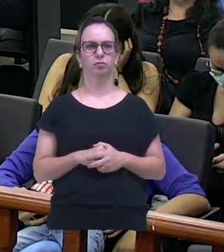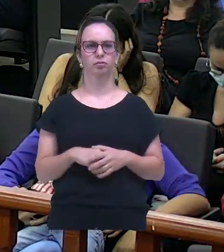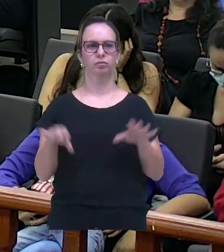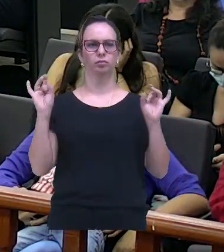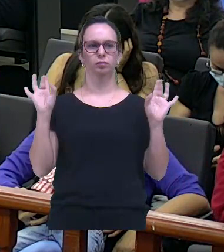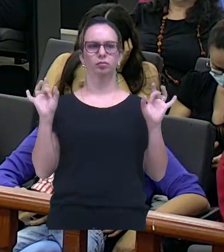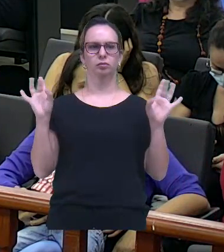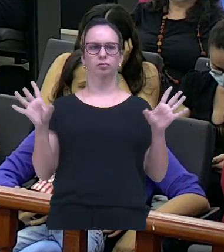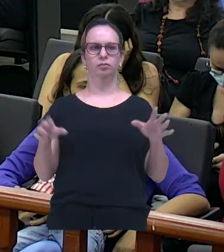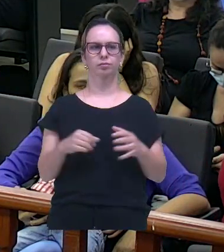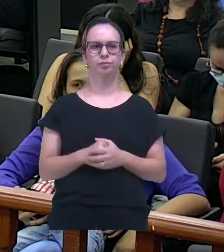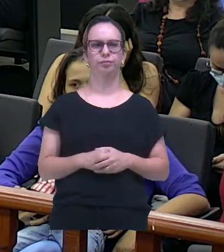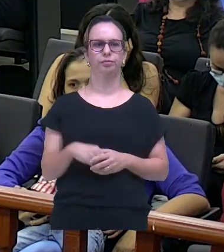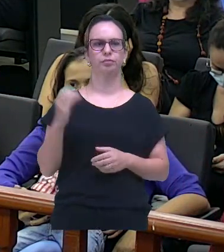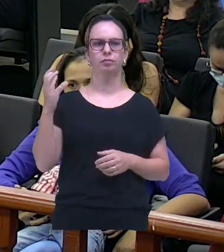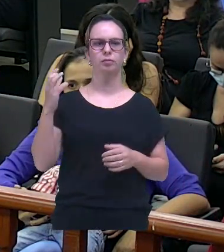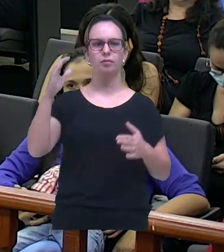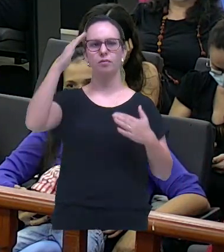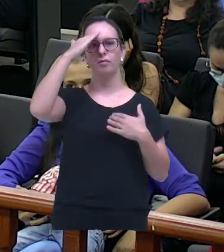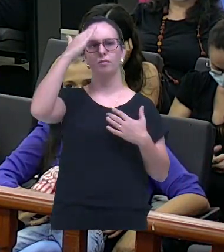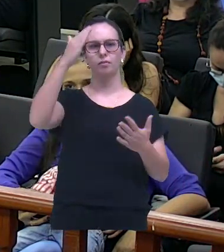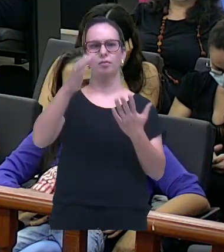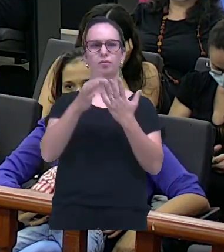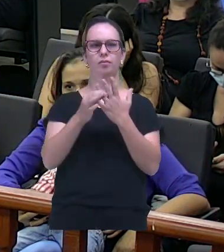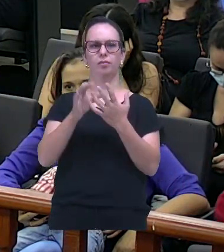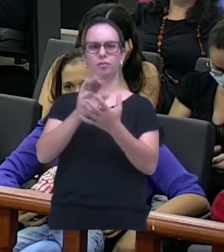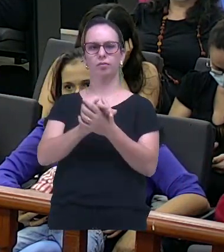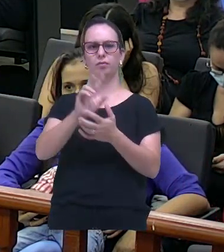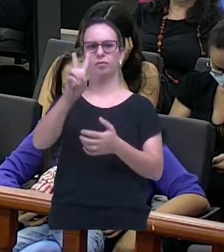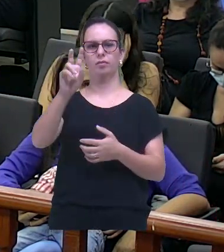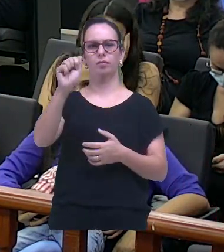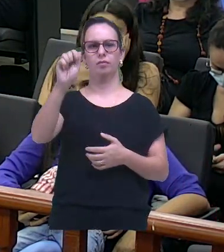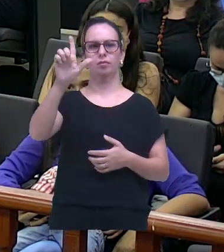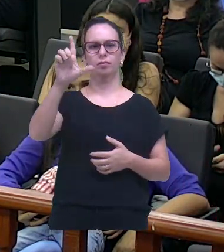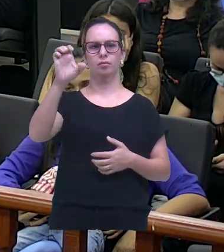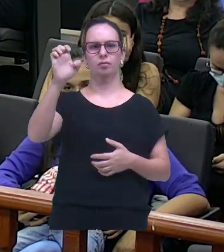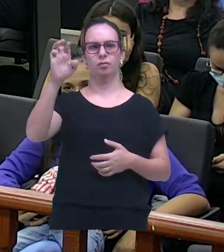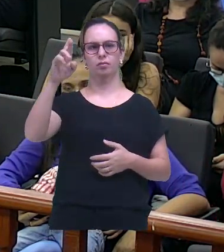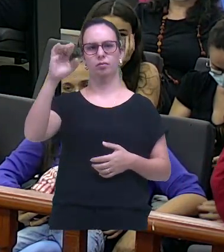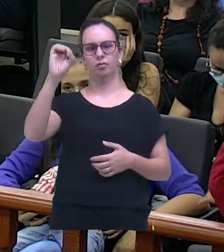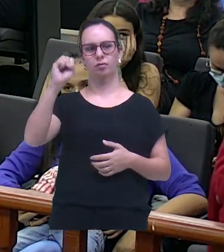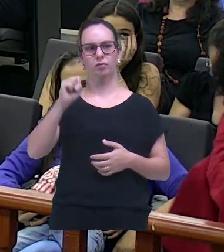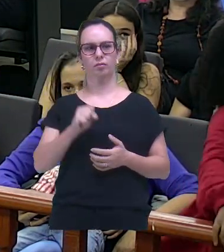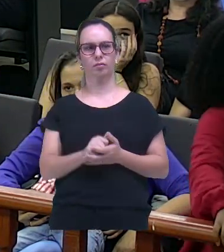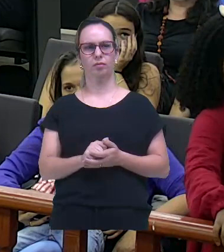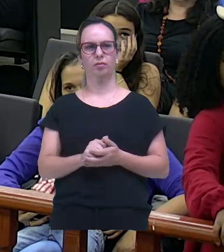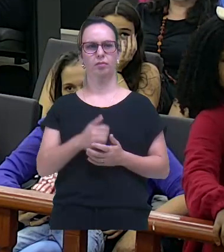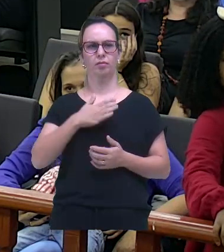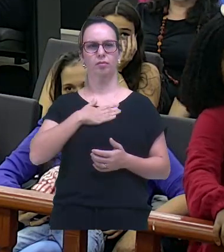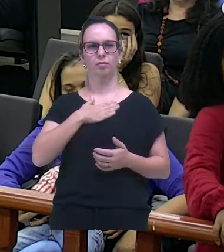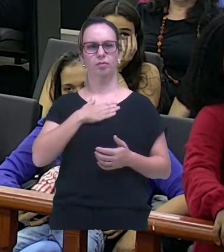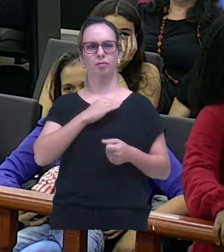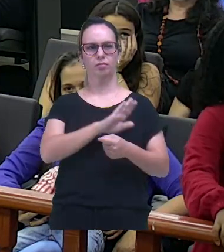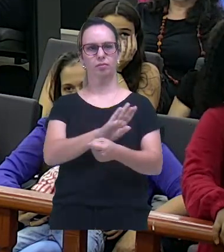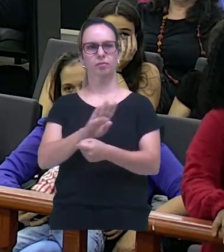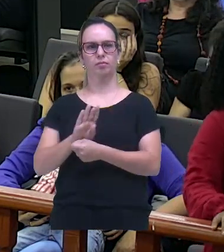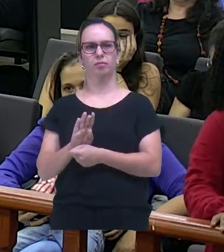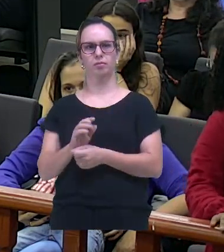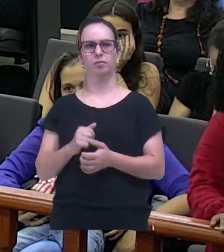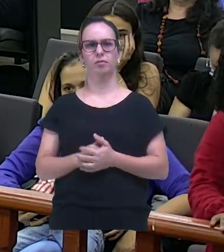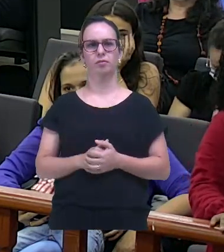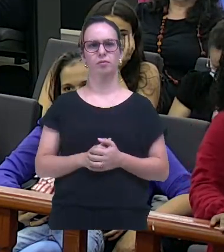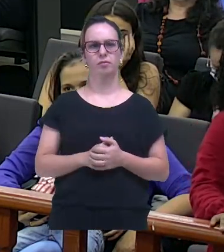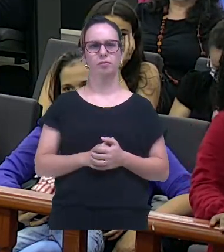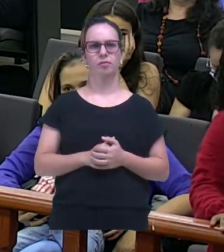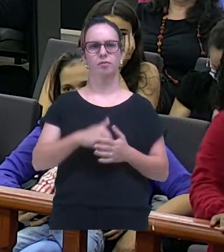especial, quero agradecer a minha esposa Valéria, o meu porto seguro, ela sabe disso. Agradecer a